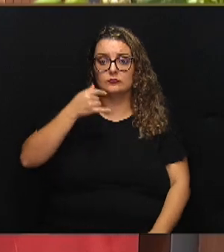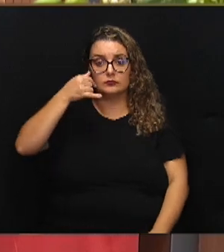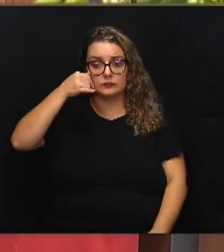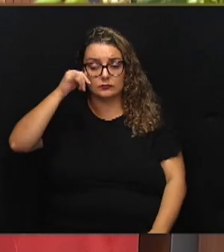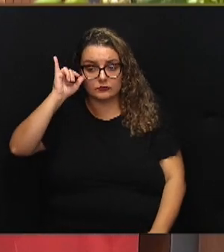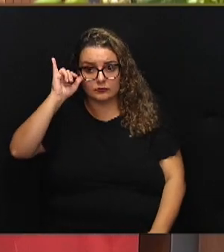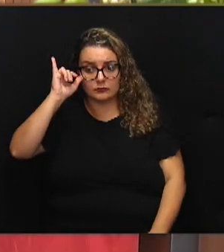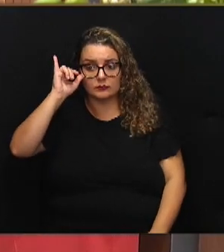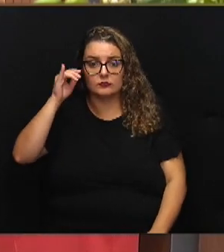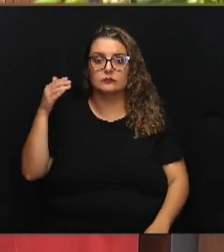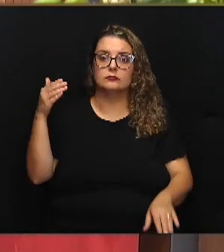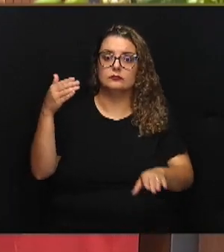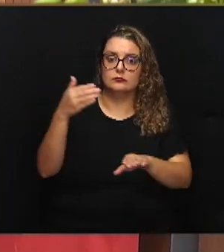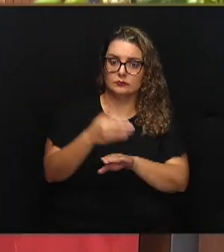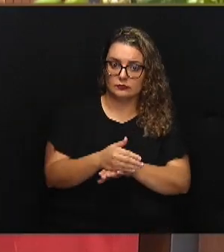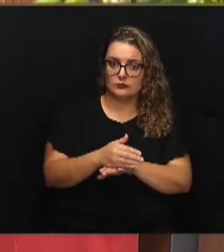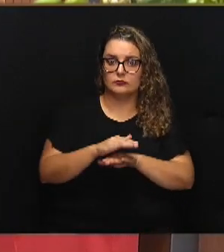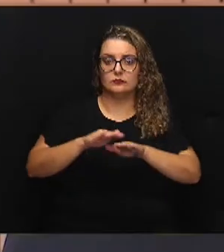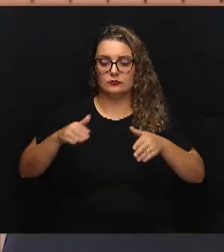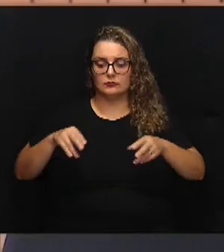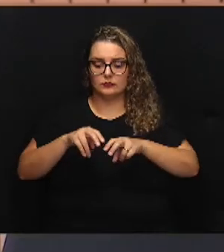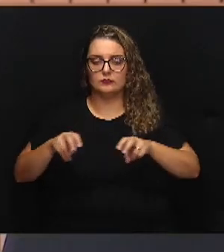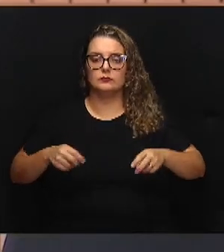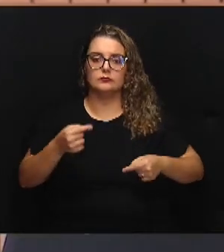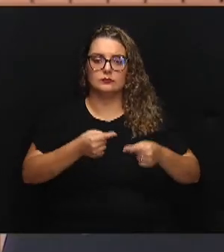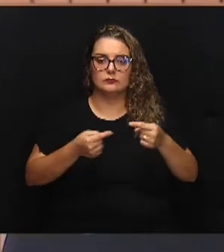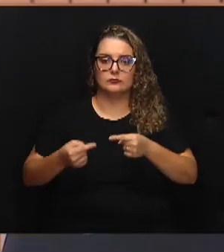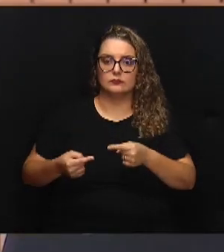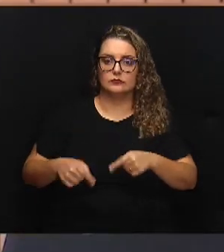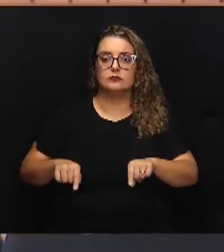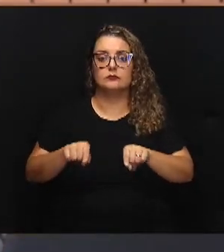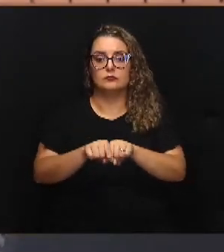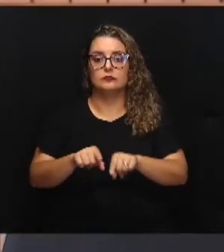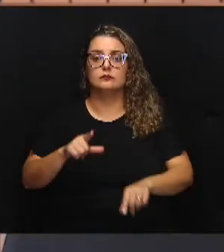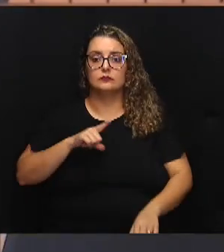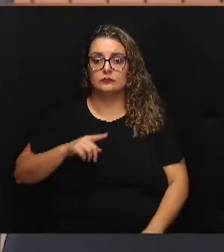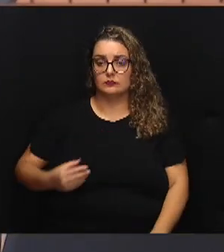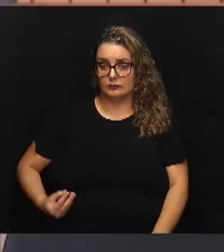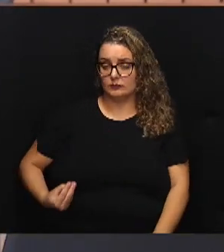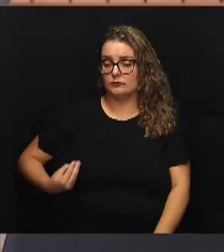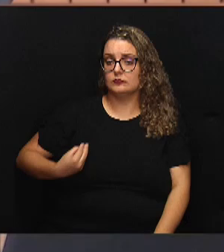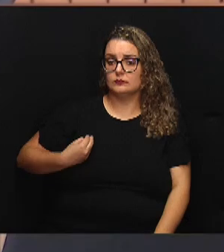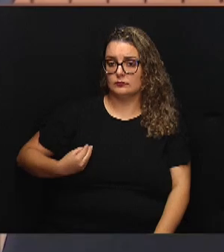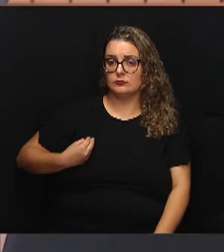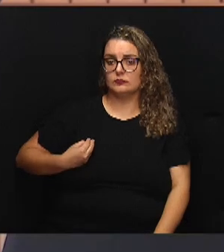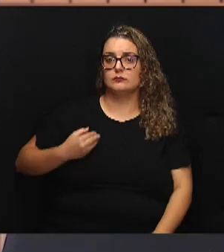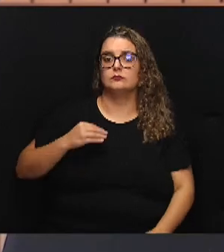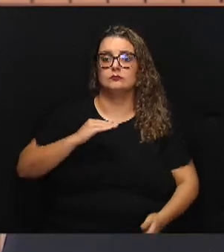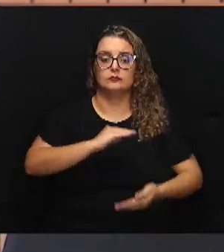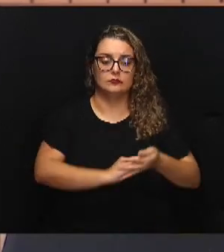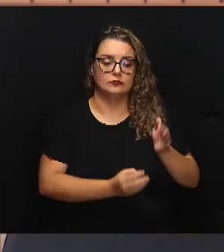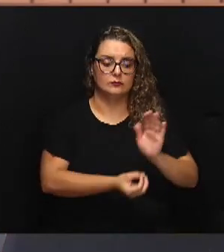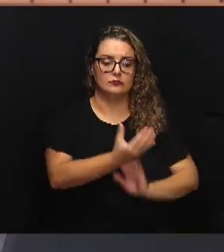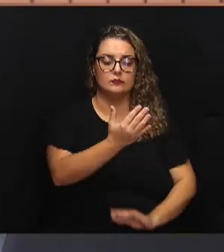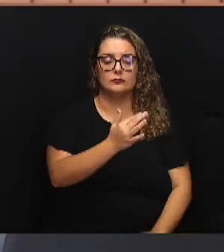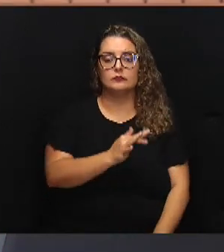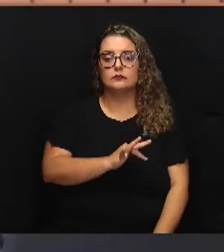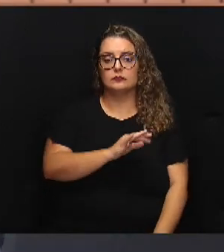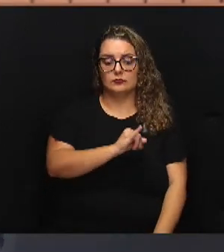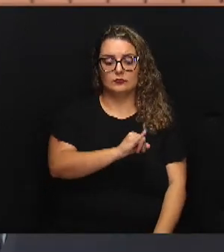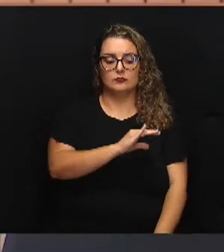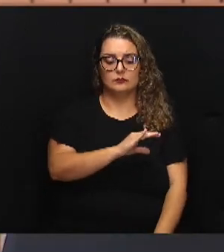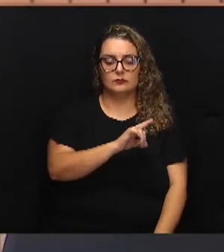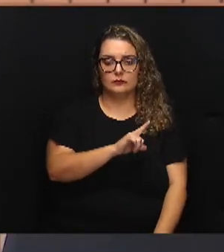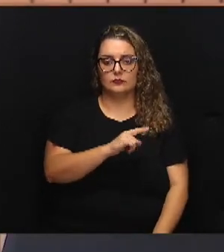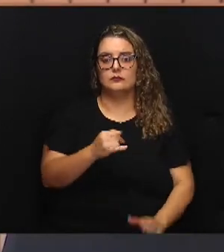Búfalo, participaram da mesa de debate, que também contou com a presença do fundador do ICL, o